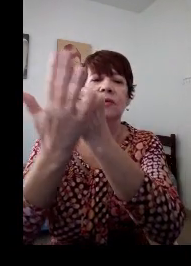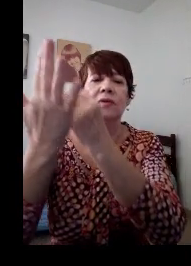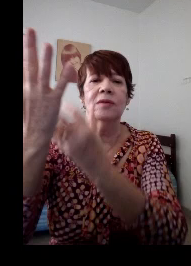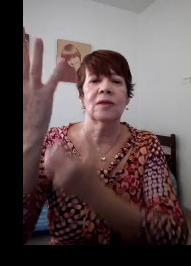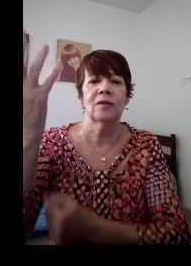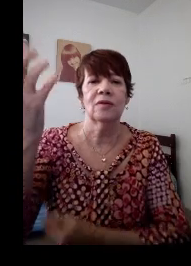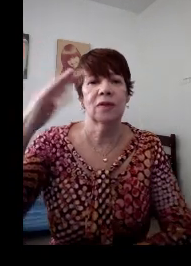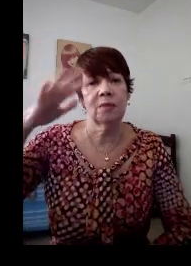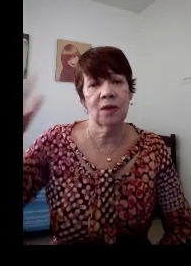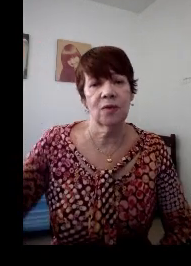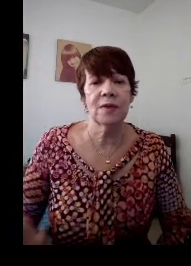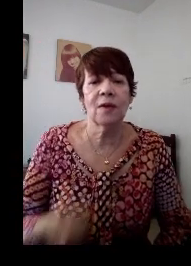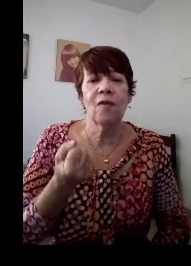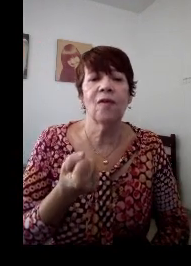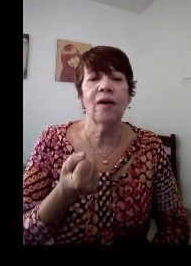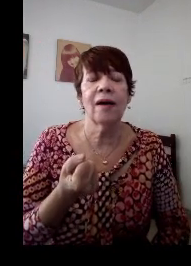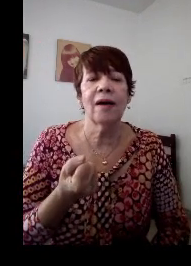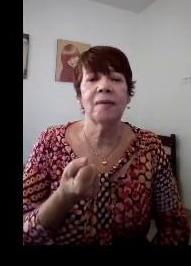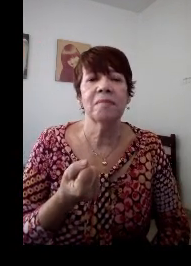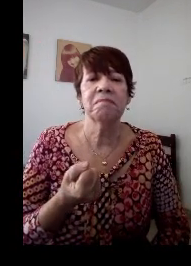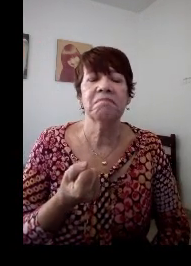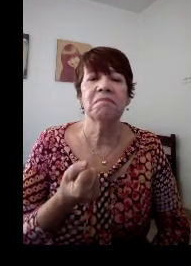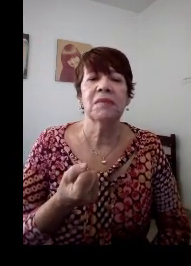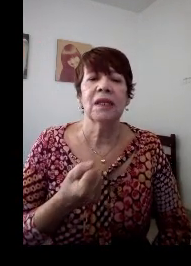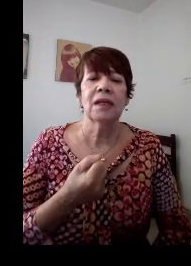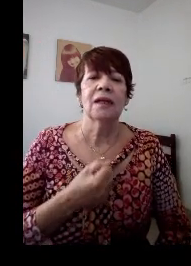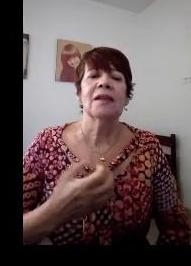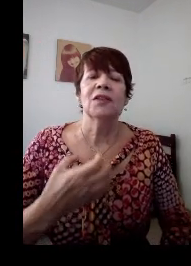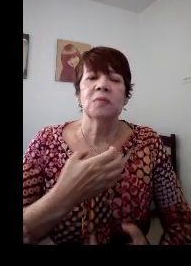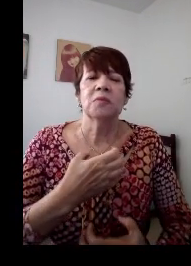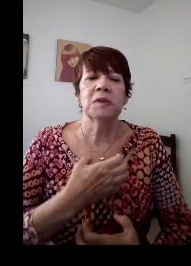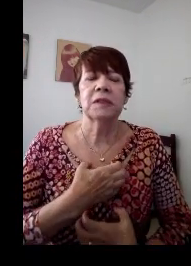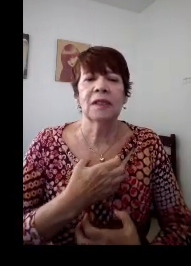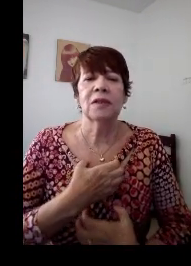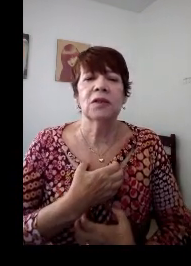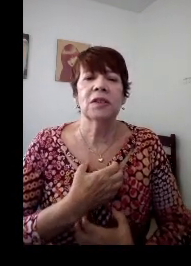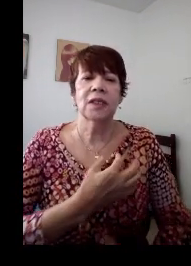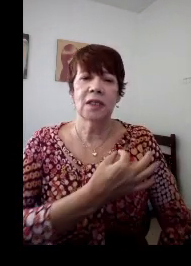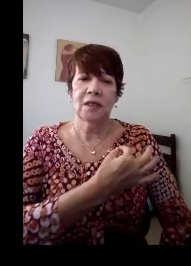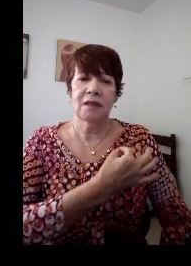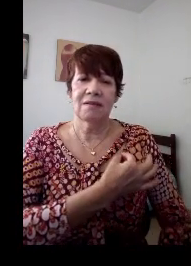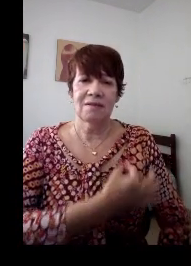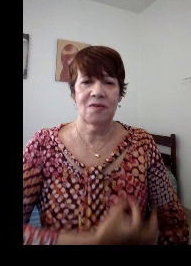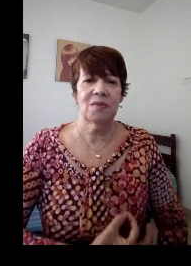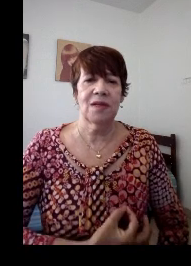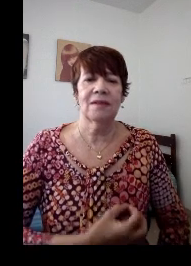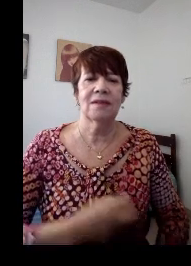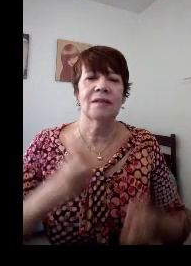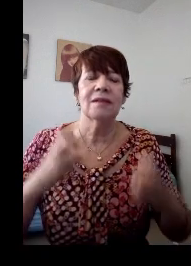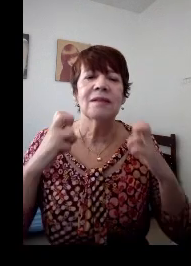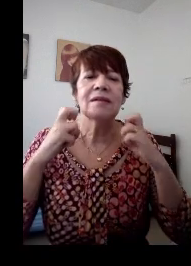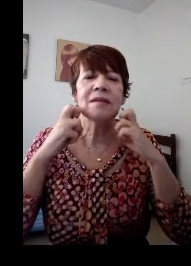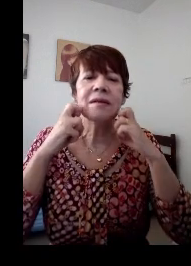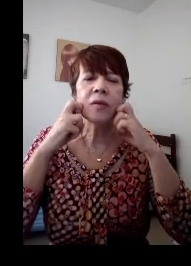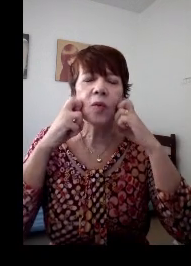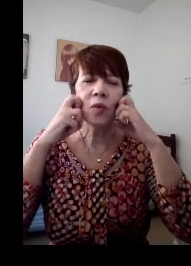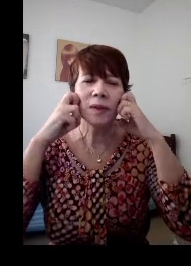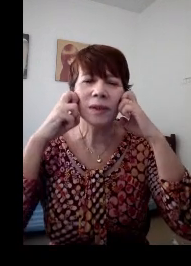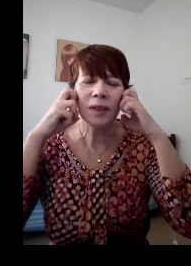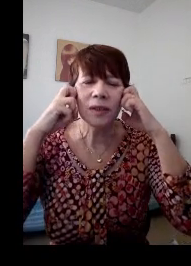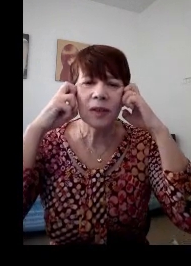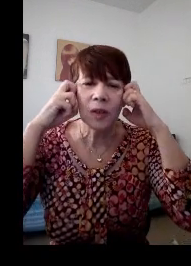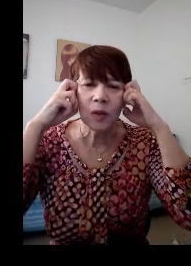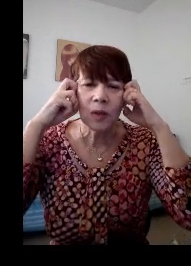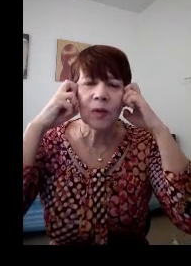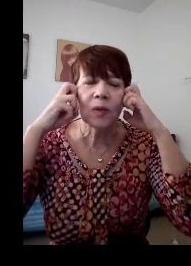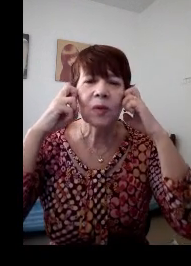na cruz, trazia constrangimento a ele. Ele disse que as gotas de sangue